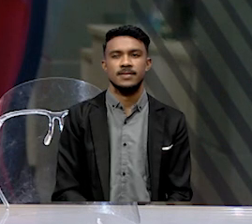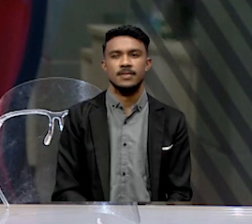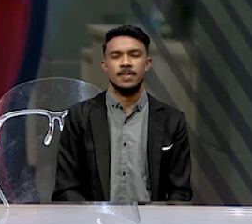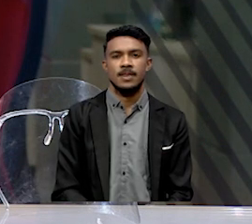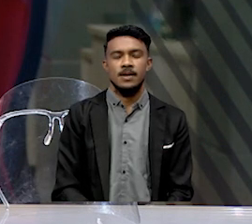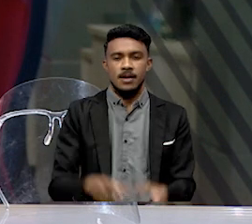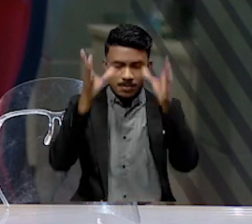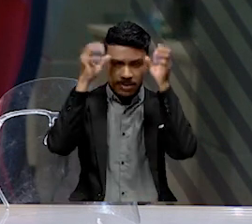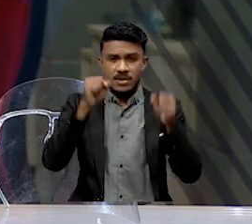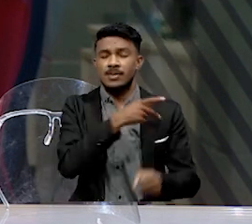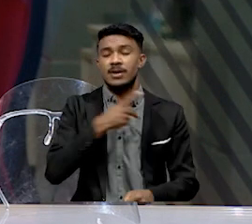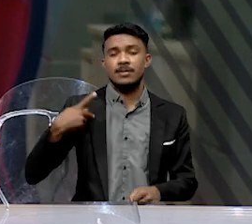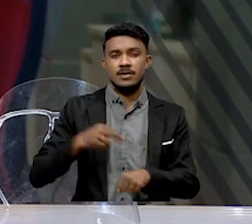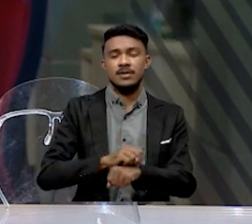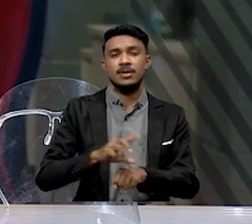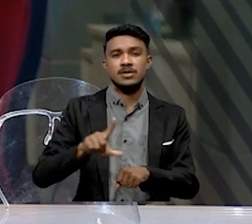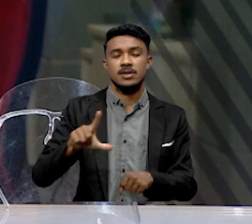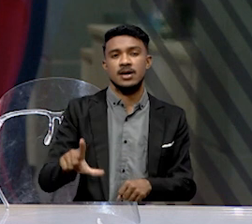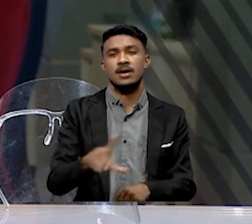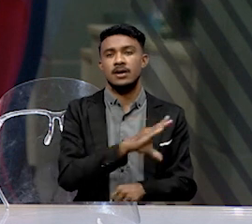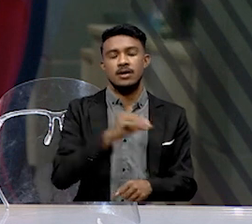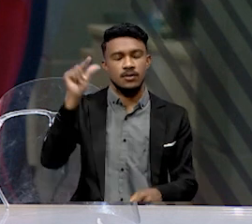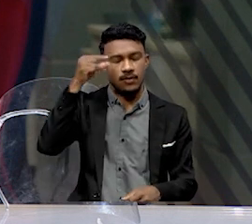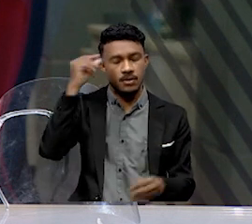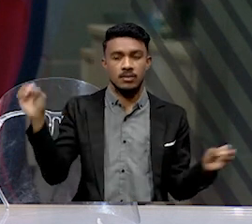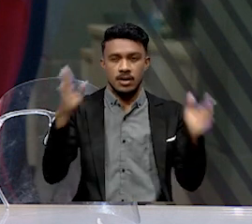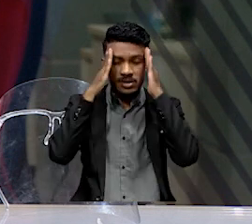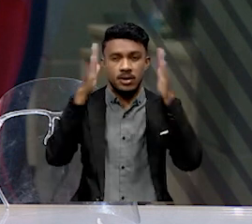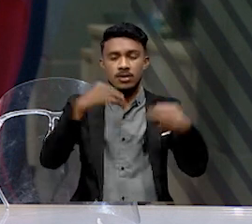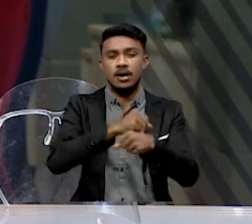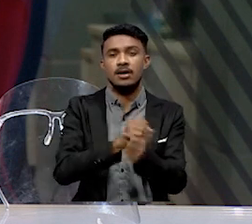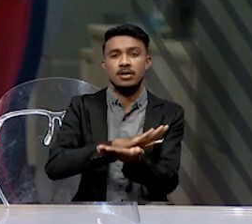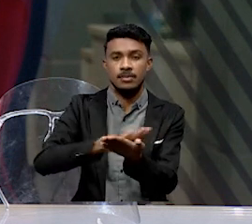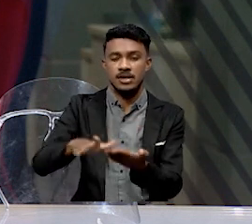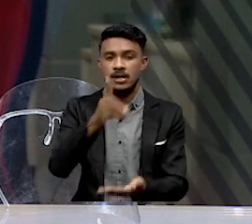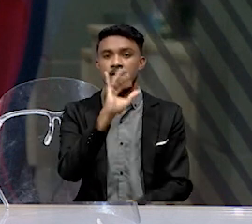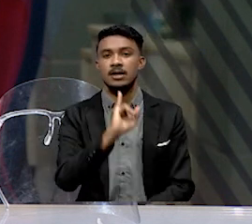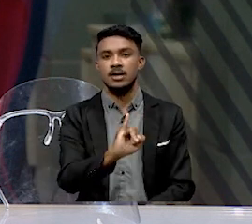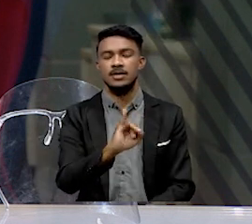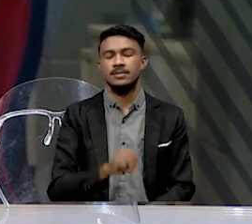Parlamento Nacional considera o governo a sério ralo limpeza e a cidade.